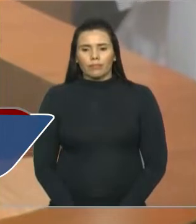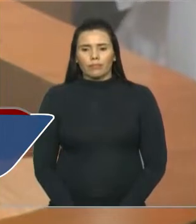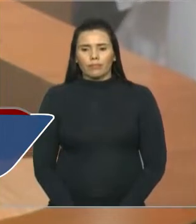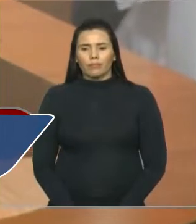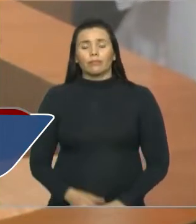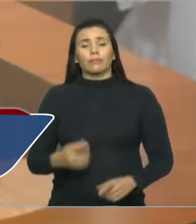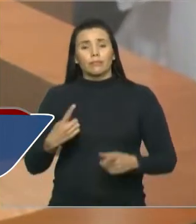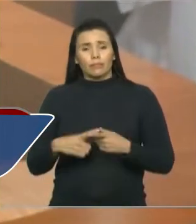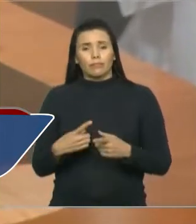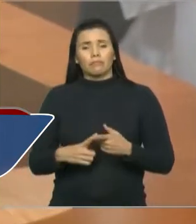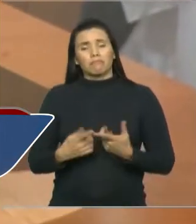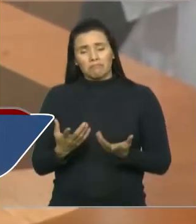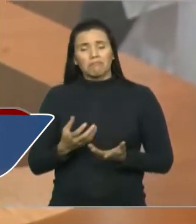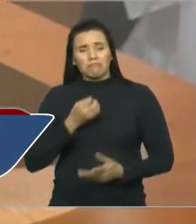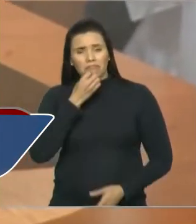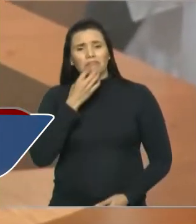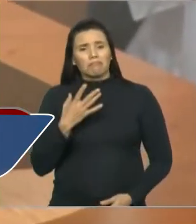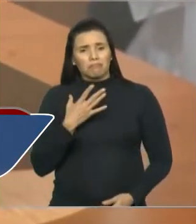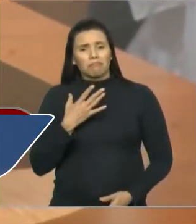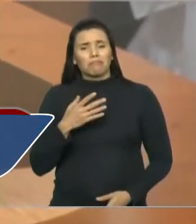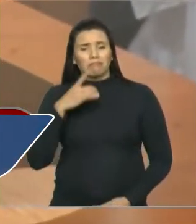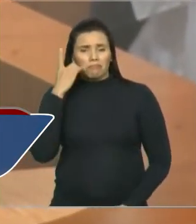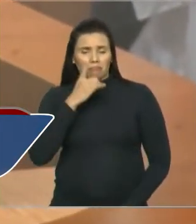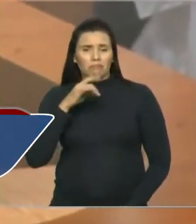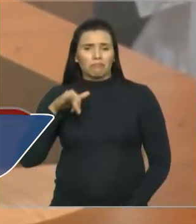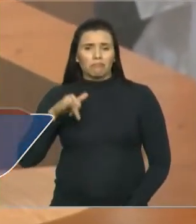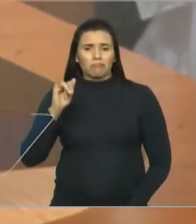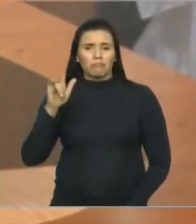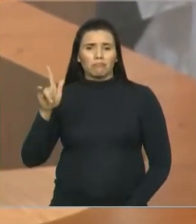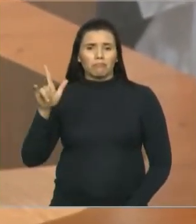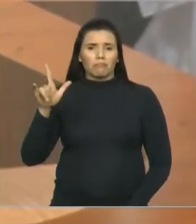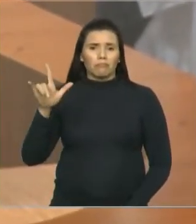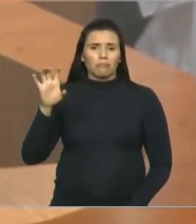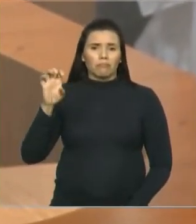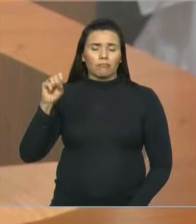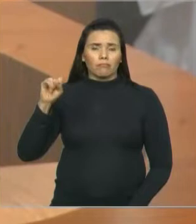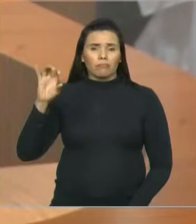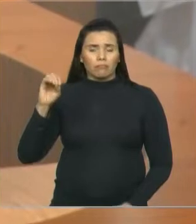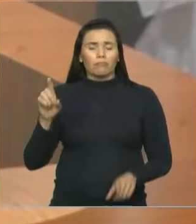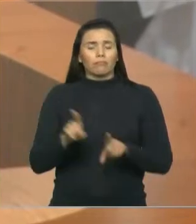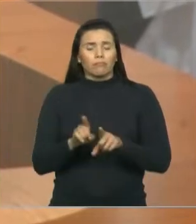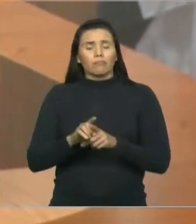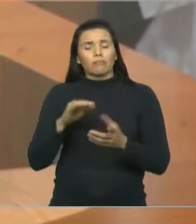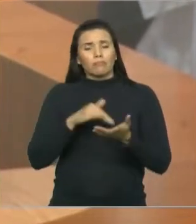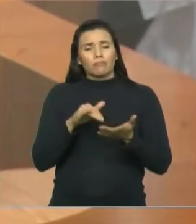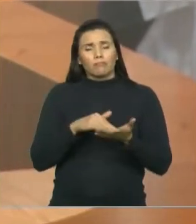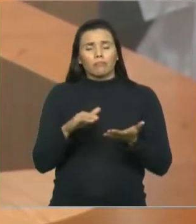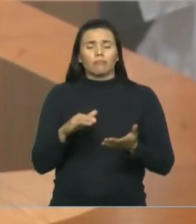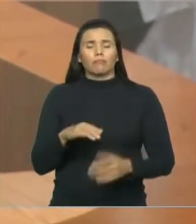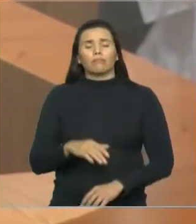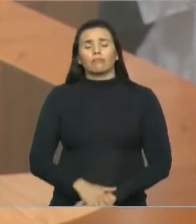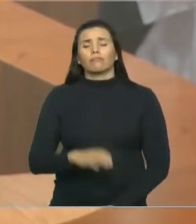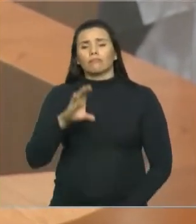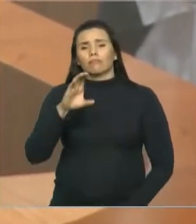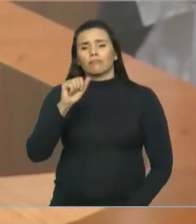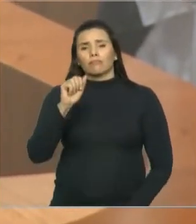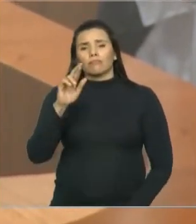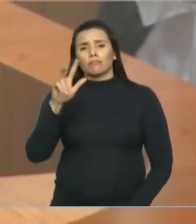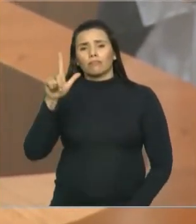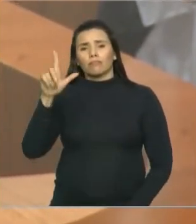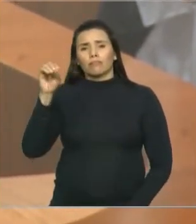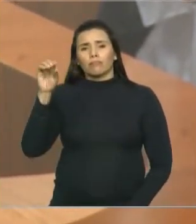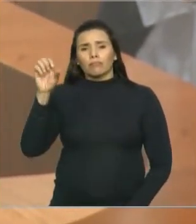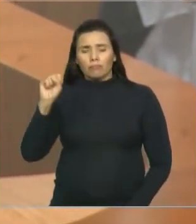iniciativa, deputado Iglesio e o secretário Carlos Lula de estar aqui, né? Parabenizar o